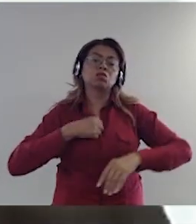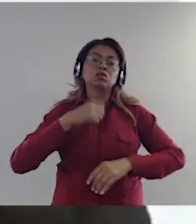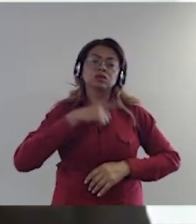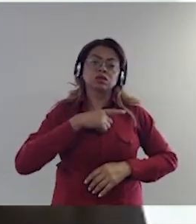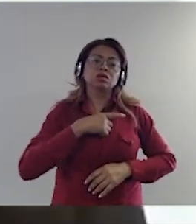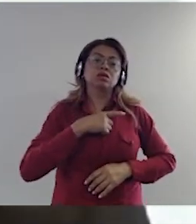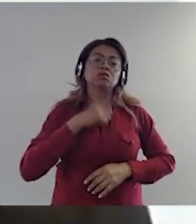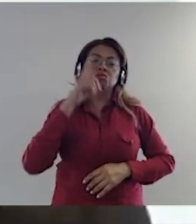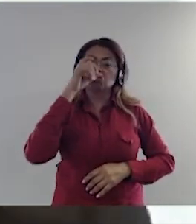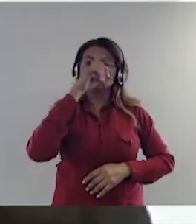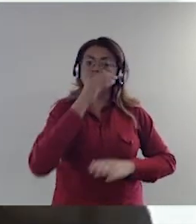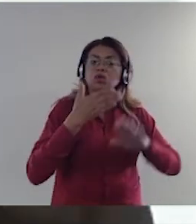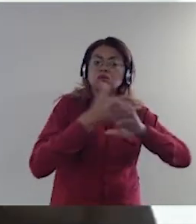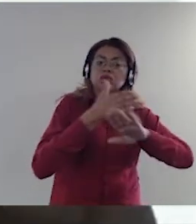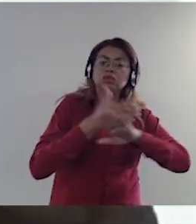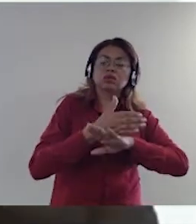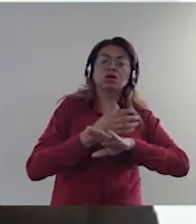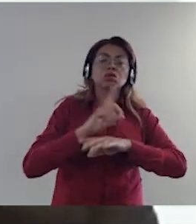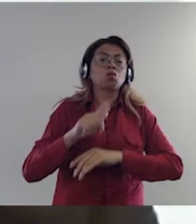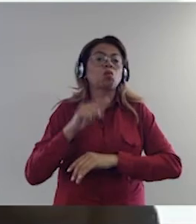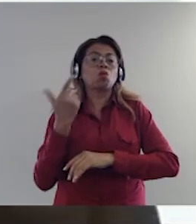enquanto para outros não.